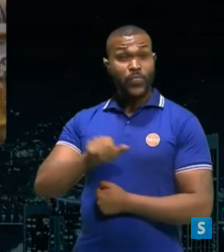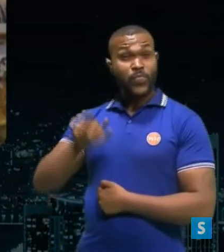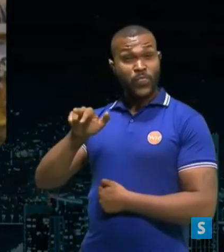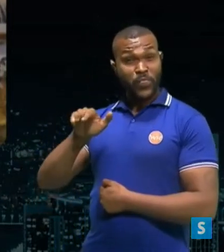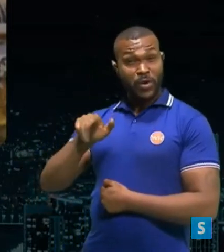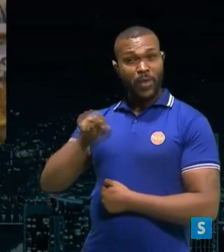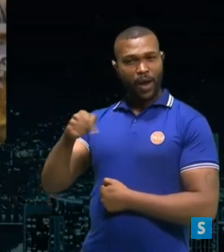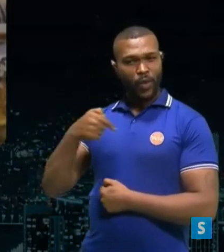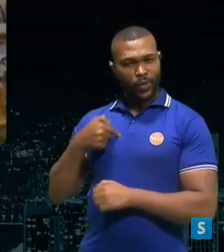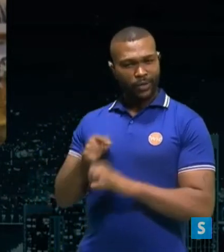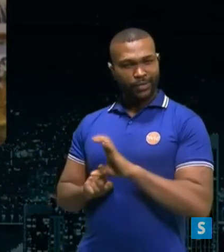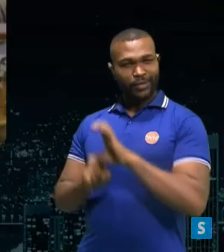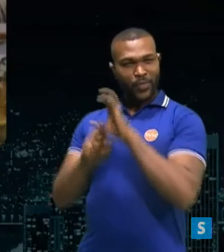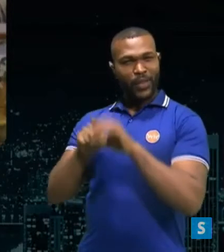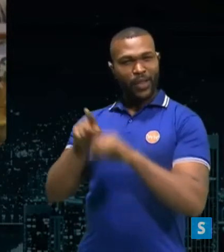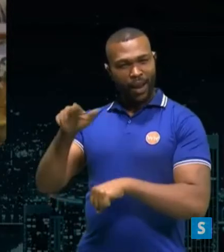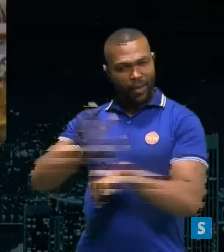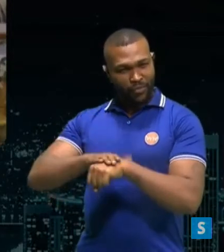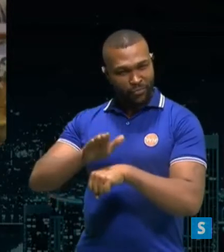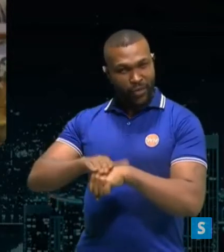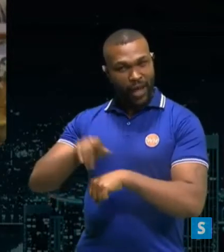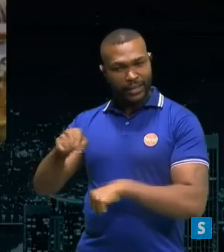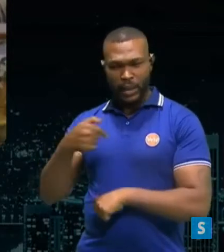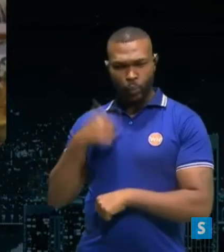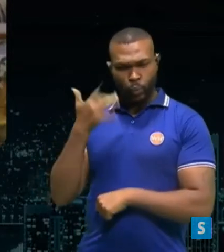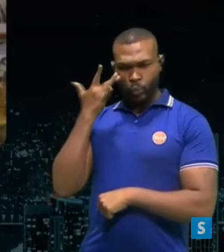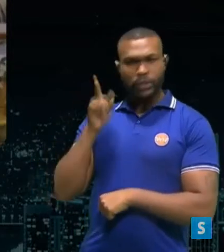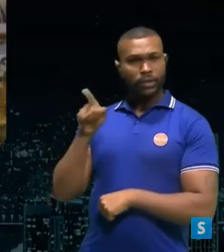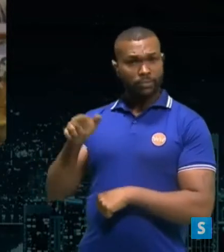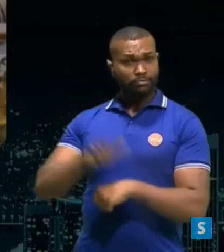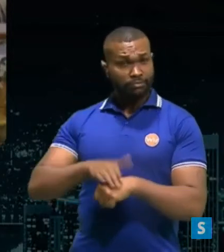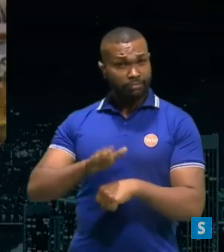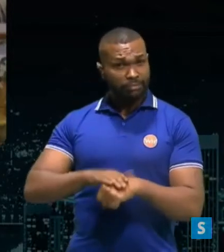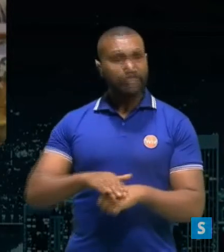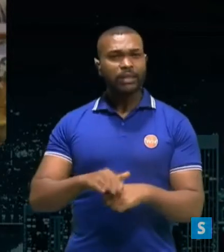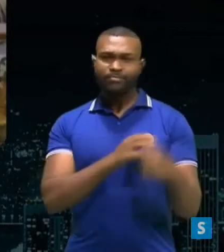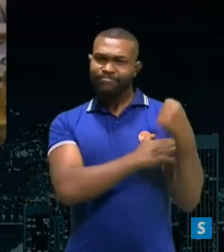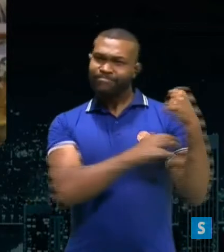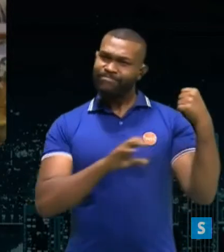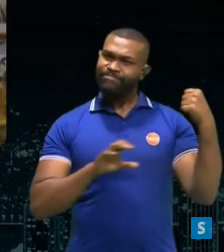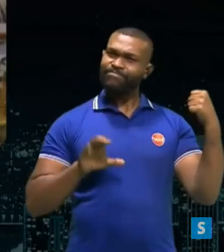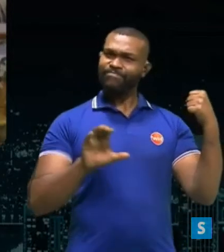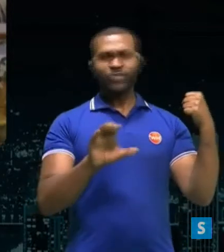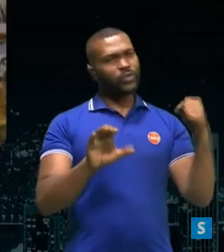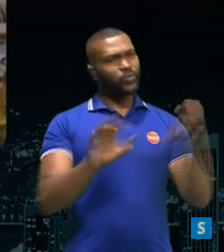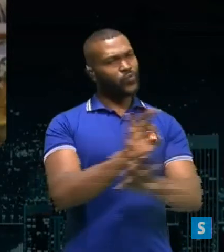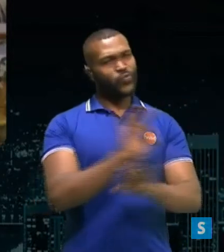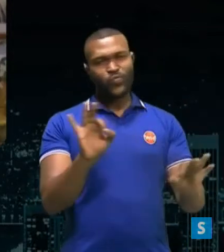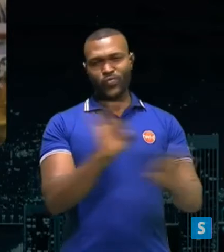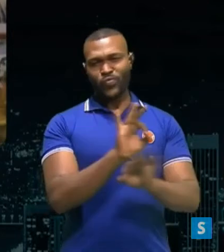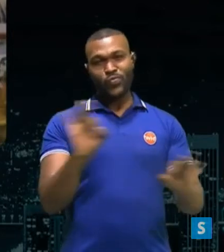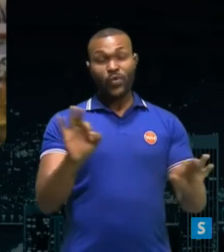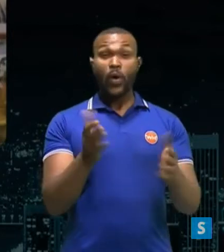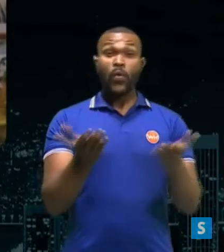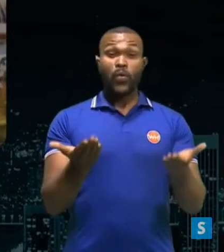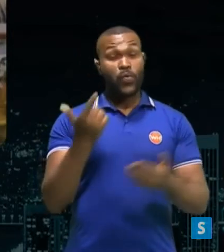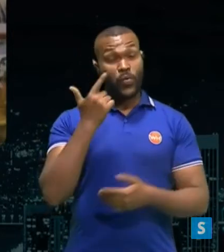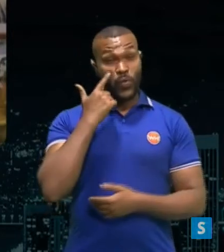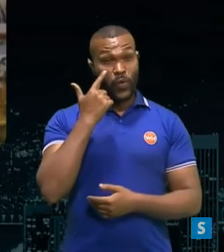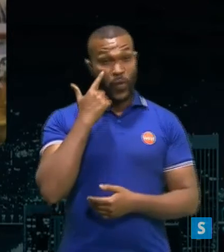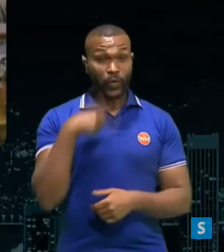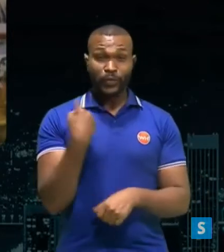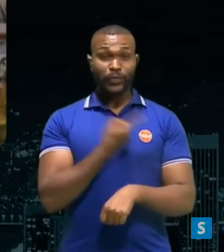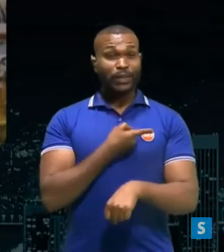depender dela para ela fazer as coisas que eu não sei fazer é empoderador ótimo ótimo pessoal Olha